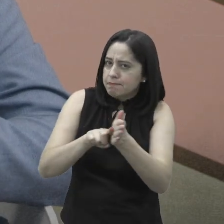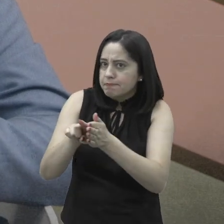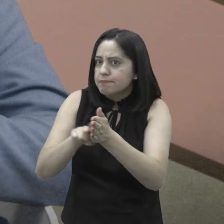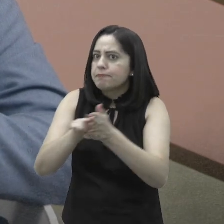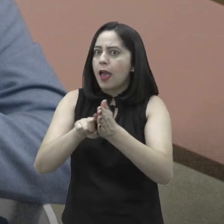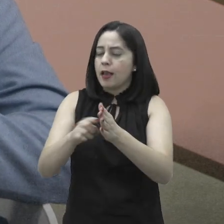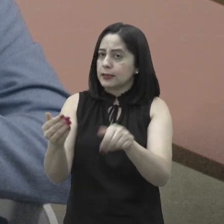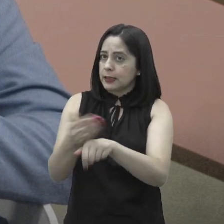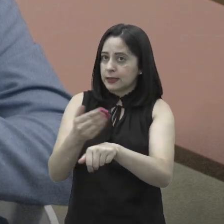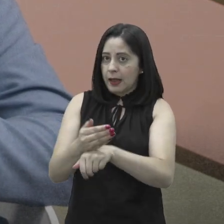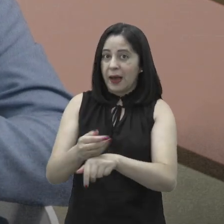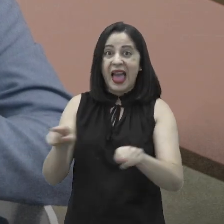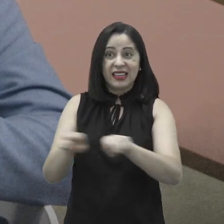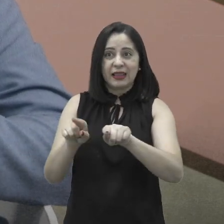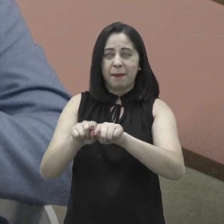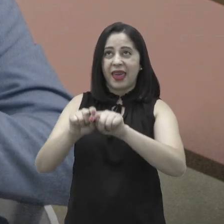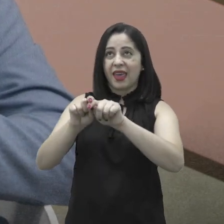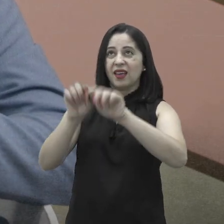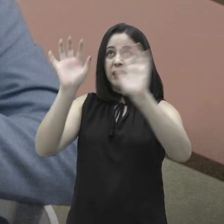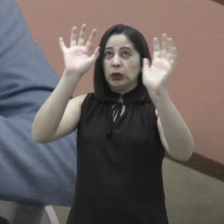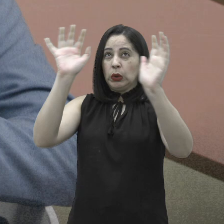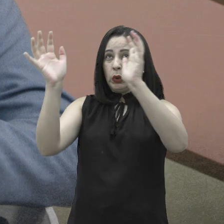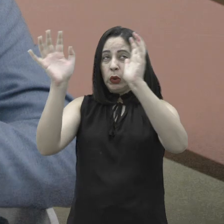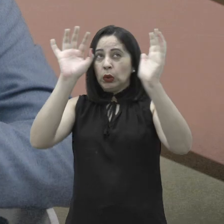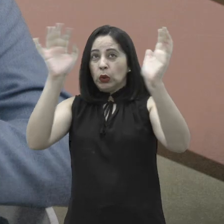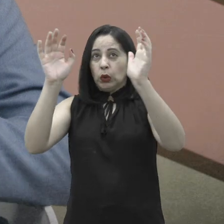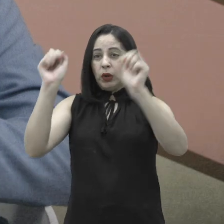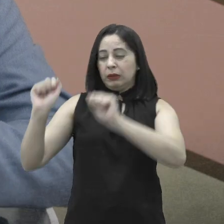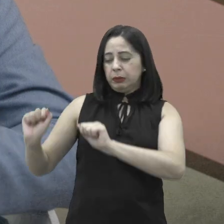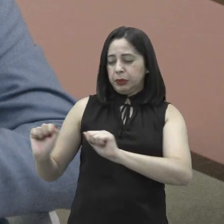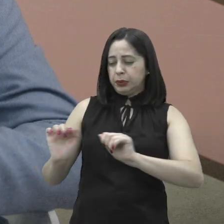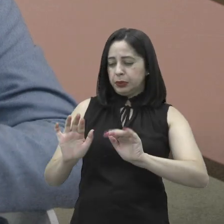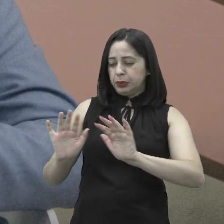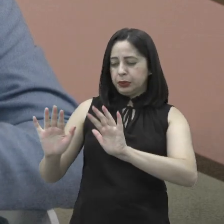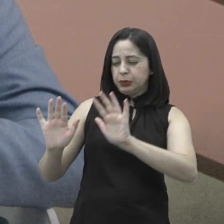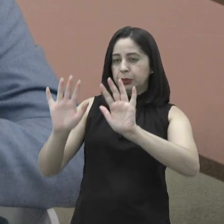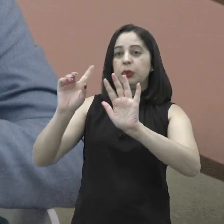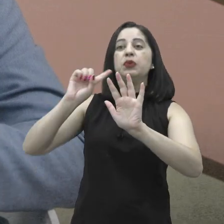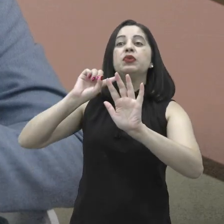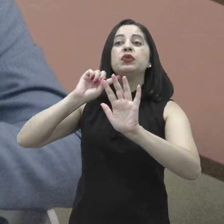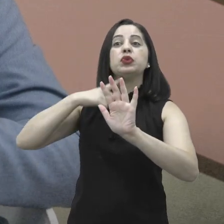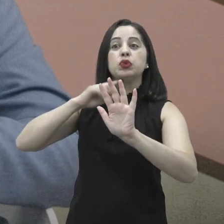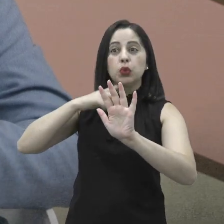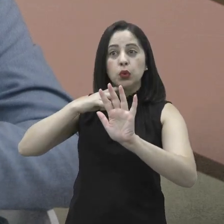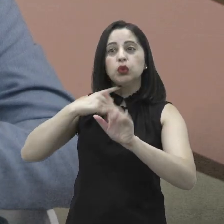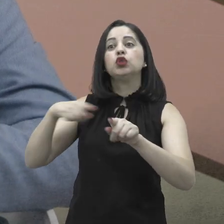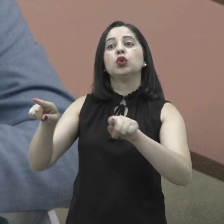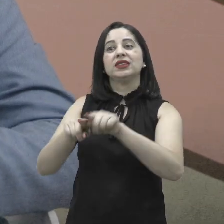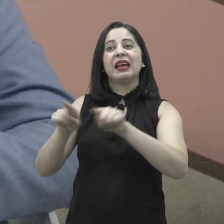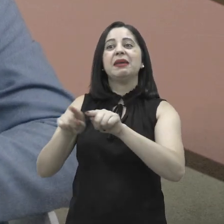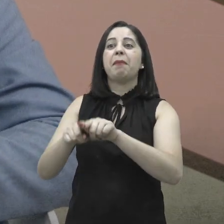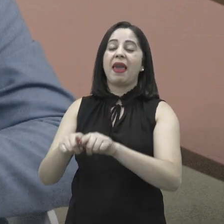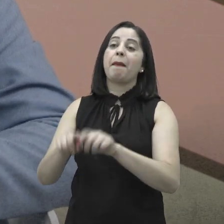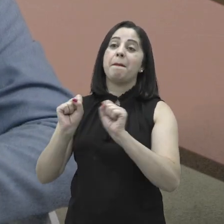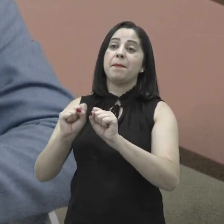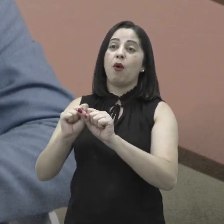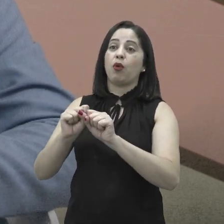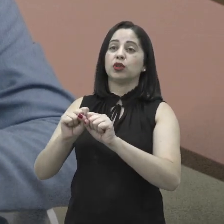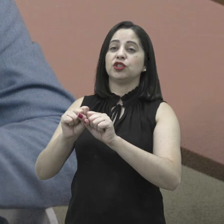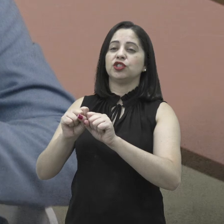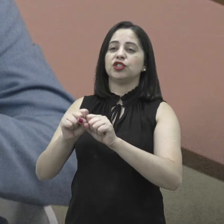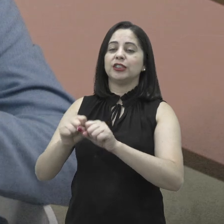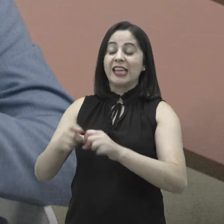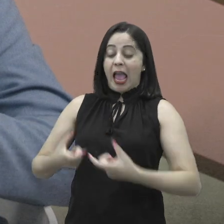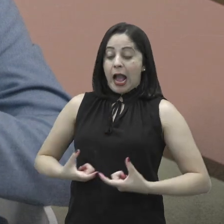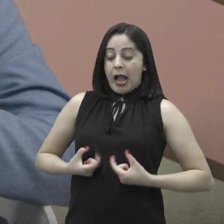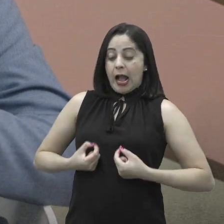que a poluição ambiental também está associada a outras doenças, como a fibrose pulmonar e o próprio câncer de pulmão. Então, existem